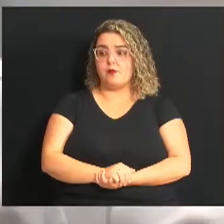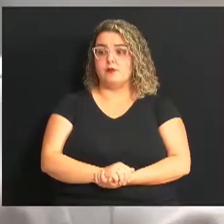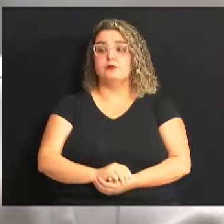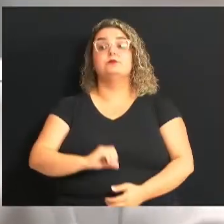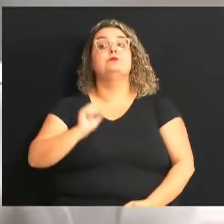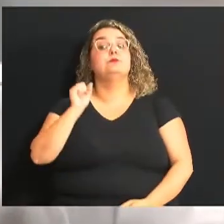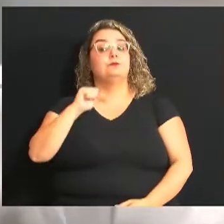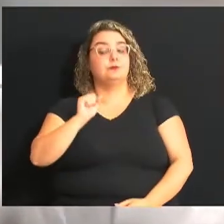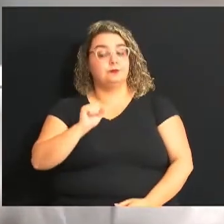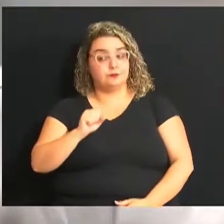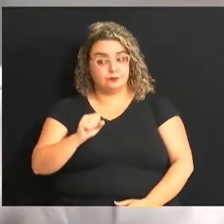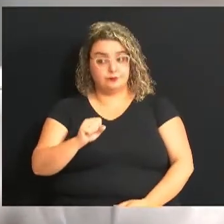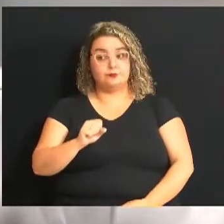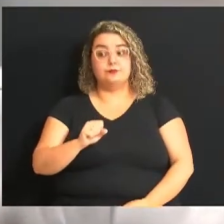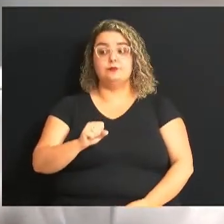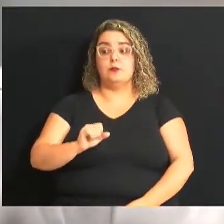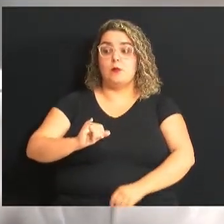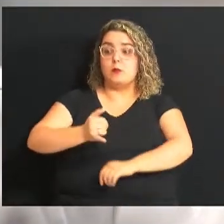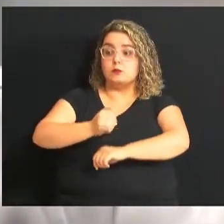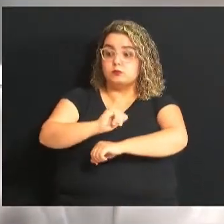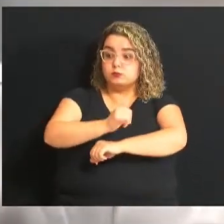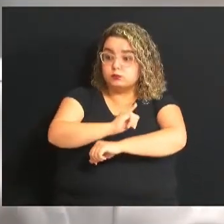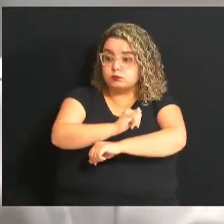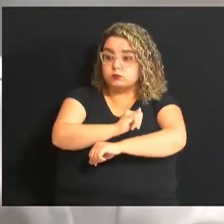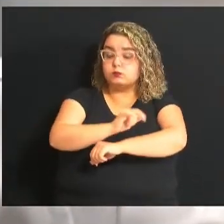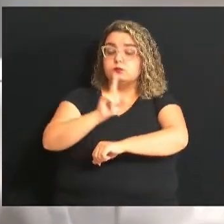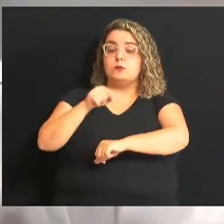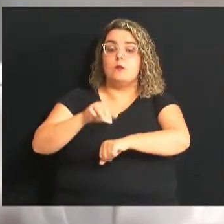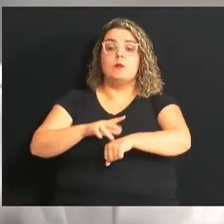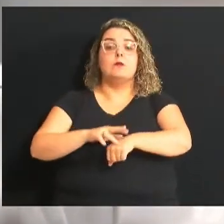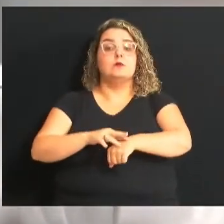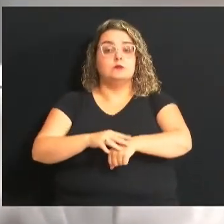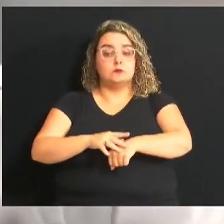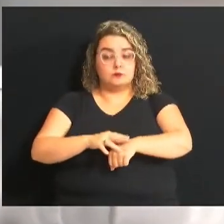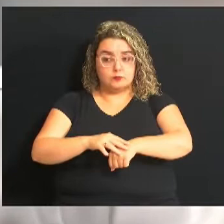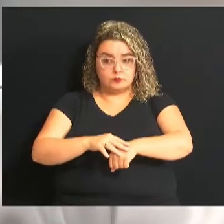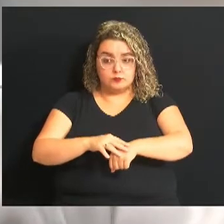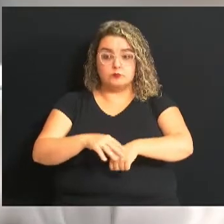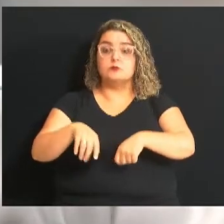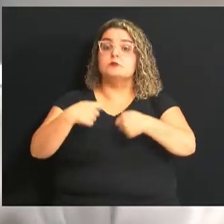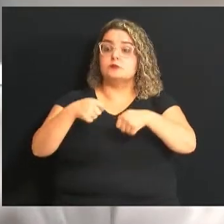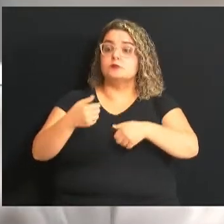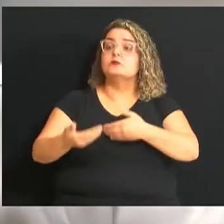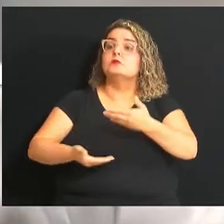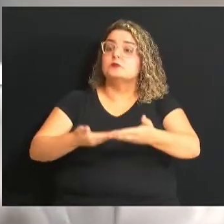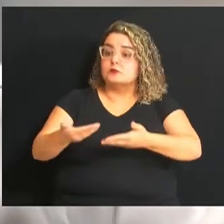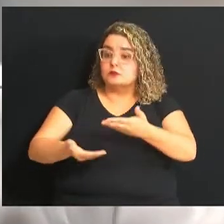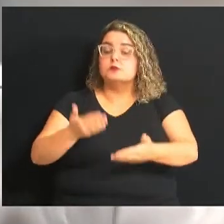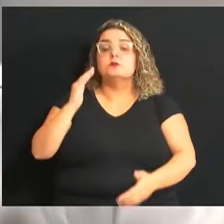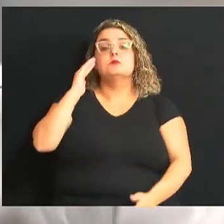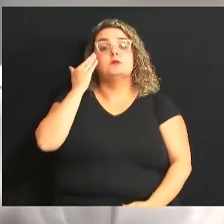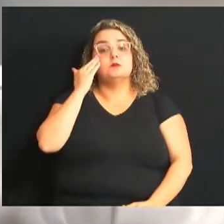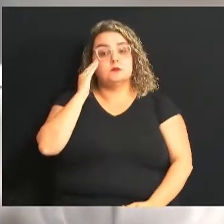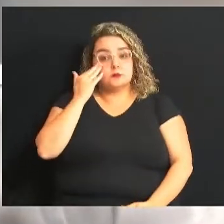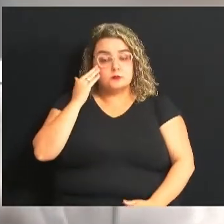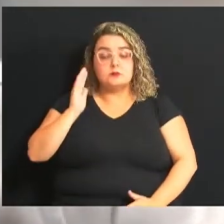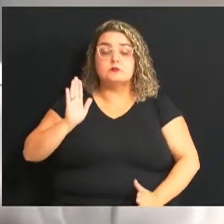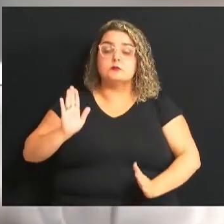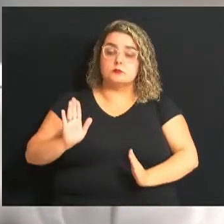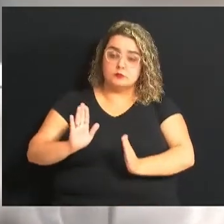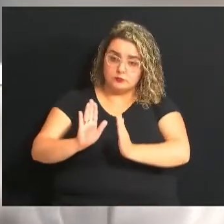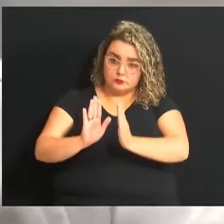Sim. A obesidade, ela é uma doença e ela precisa ser entendida e encarada como